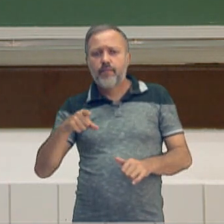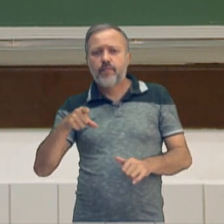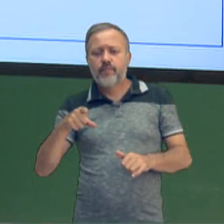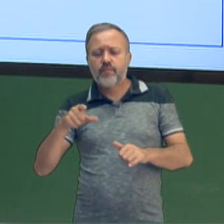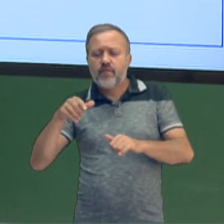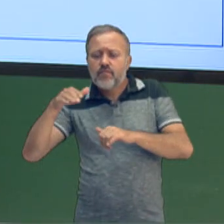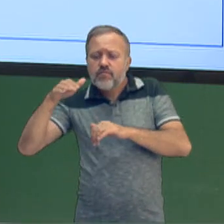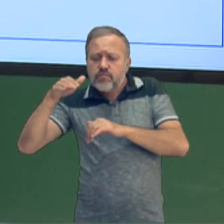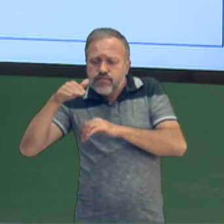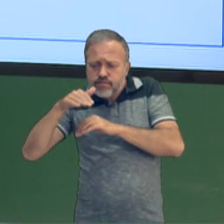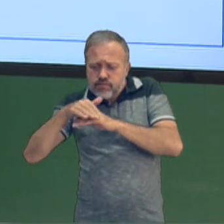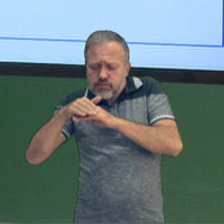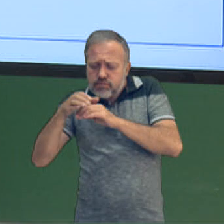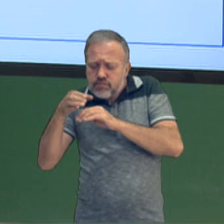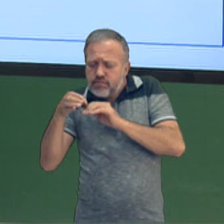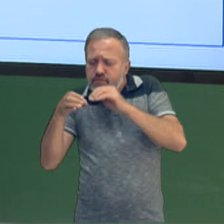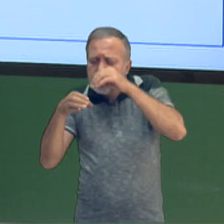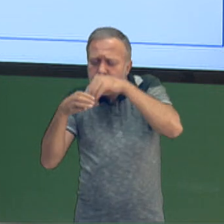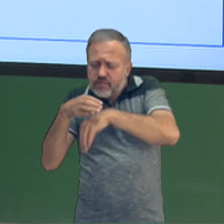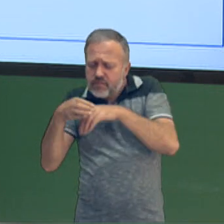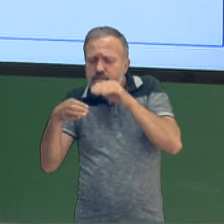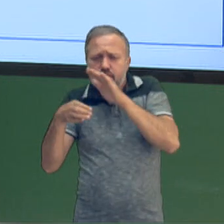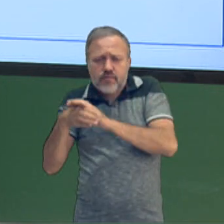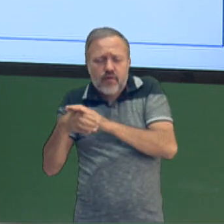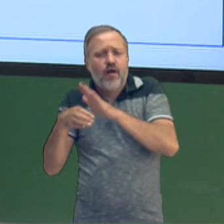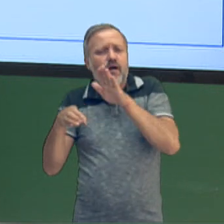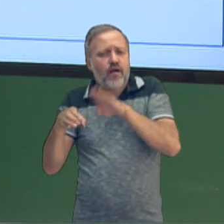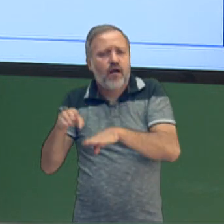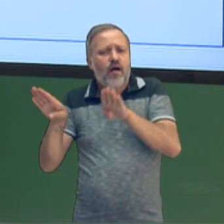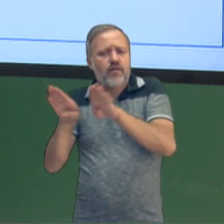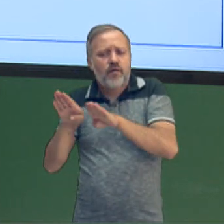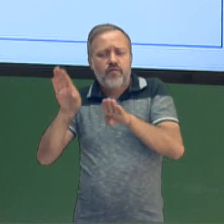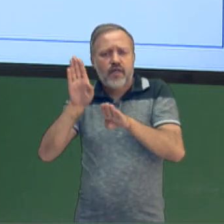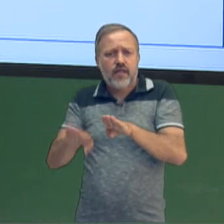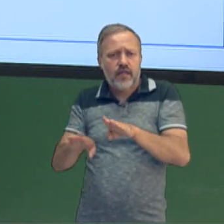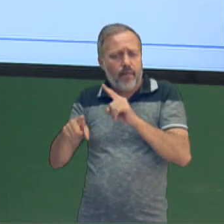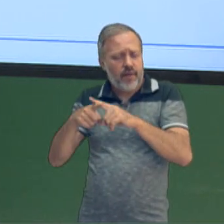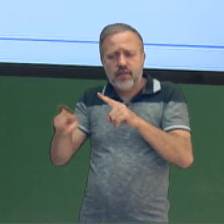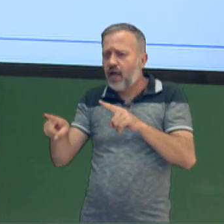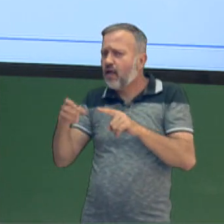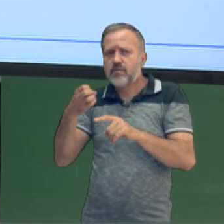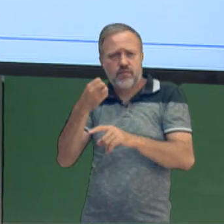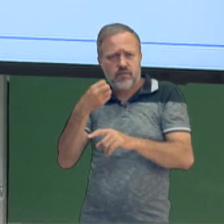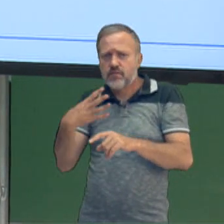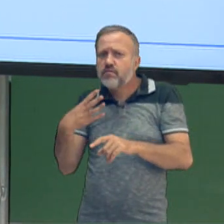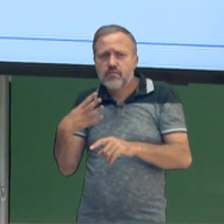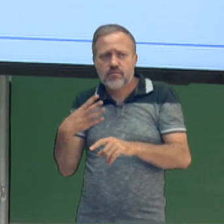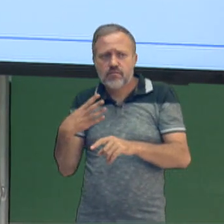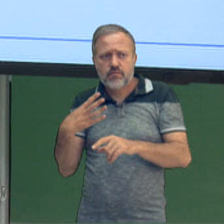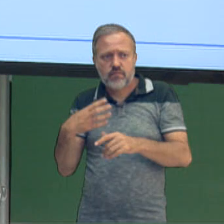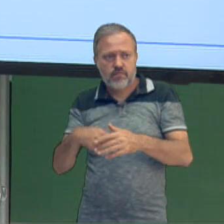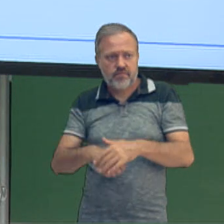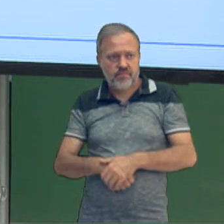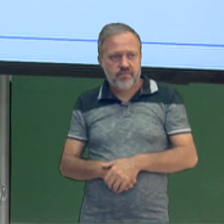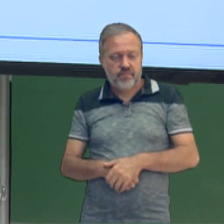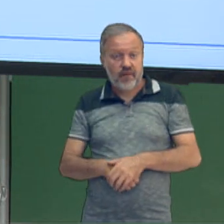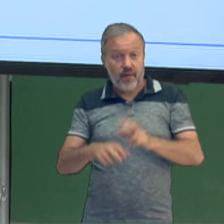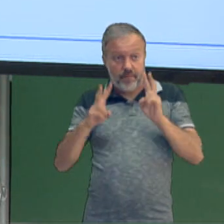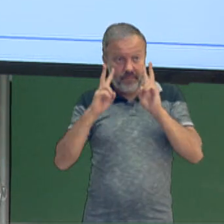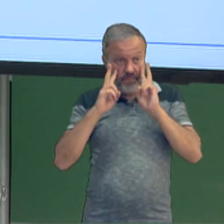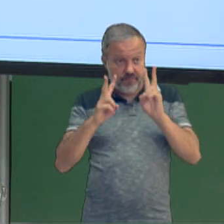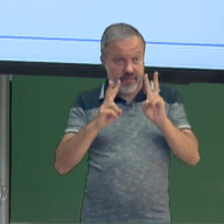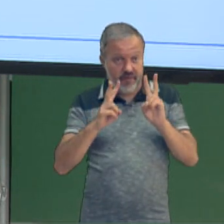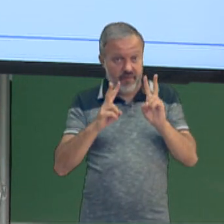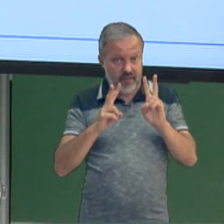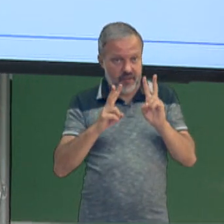tem uma ligação cis. A ligação cis, vocês estão vendo que os dois hidrogênios estão do mesmo lado. Na ligação trans, eu só inverto